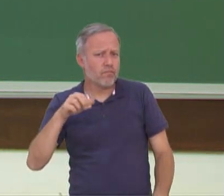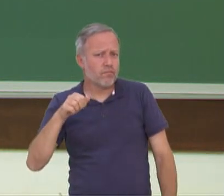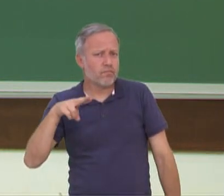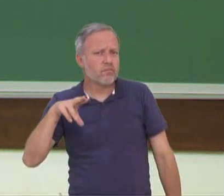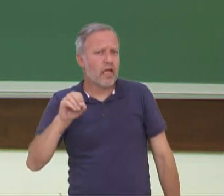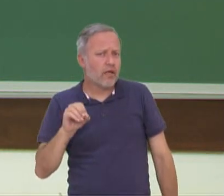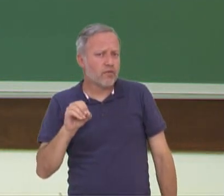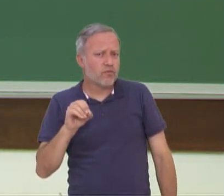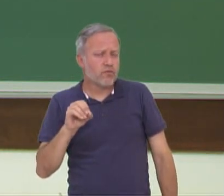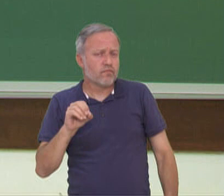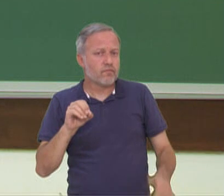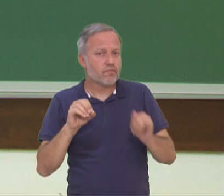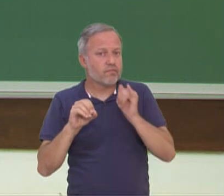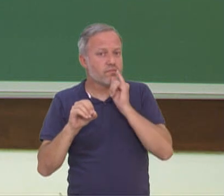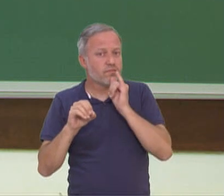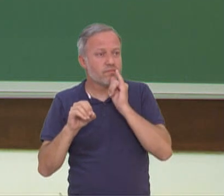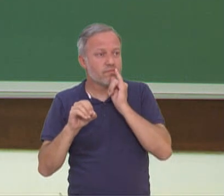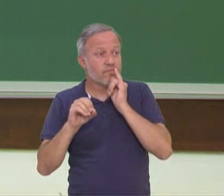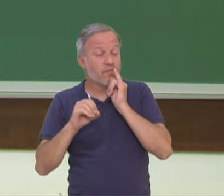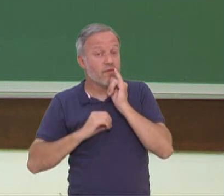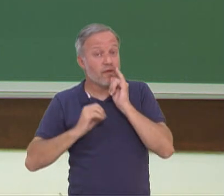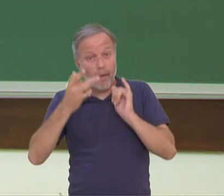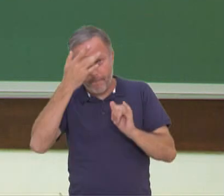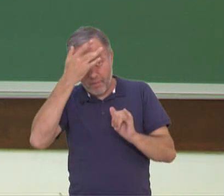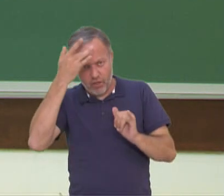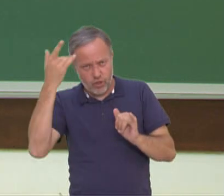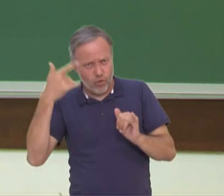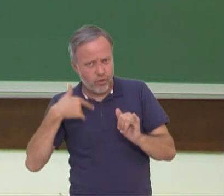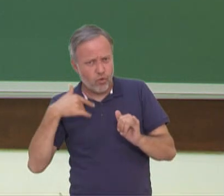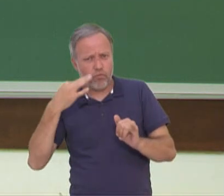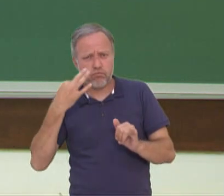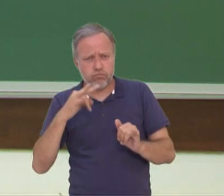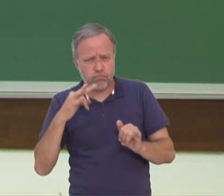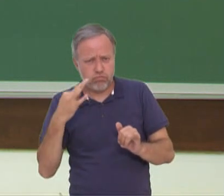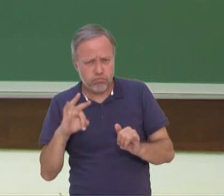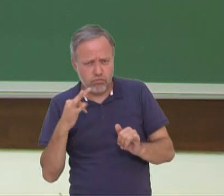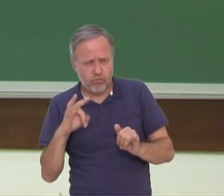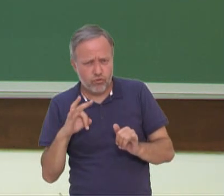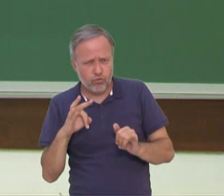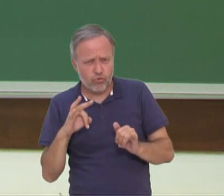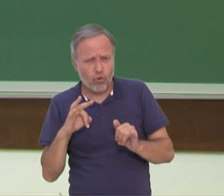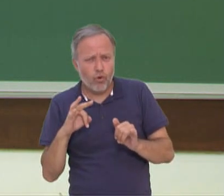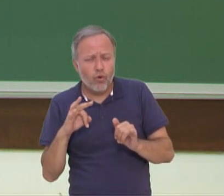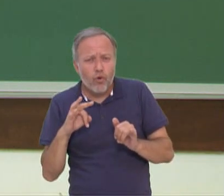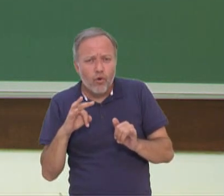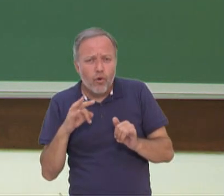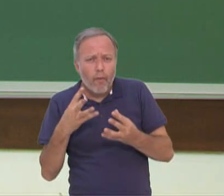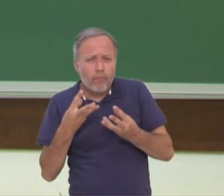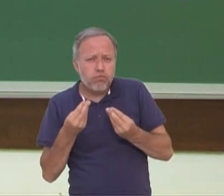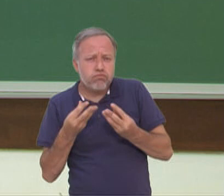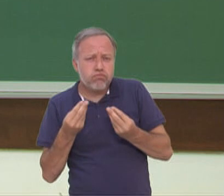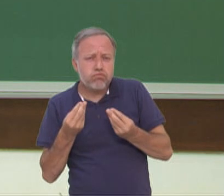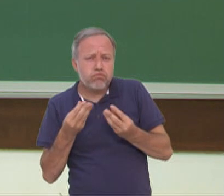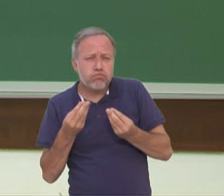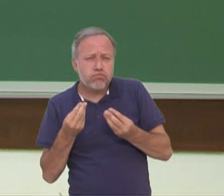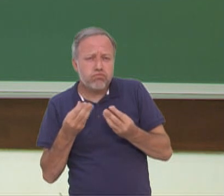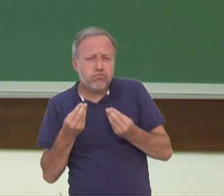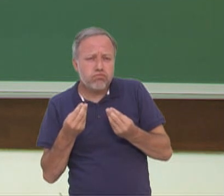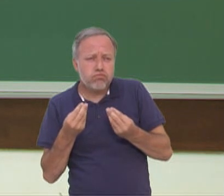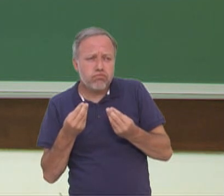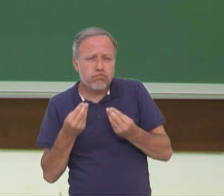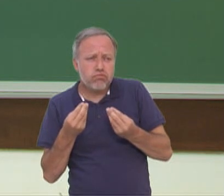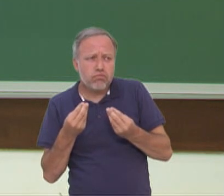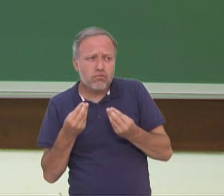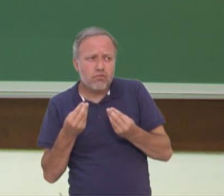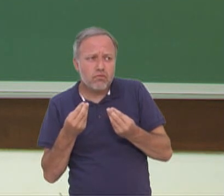com dor terminal, que o medicamento comum consegue eliminar a dor por 30, 40 minutos, uma